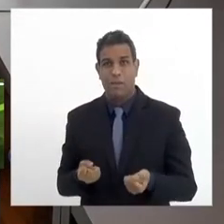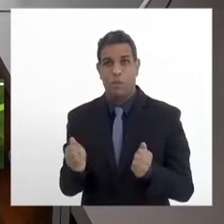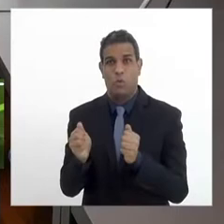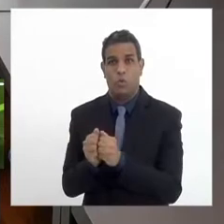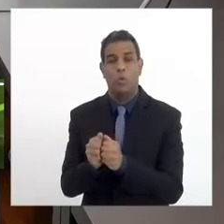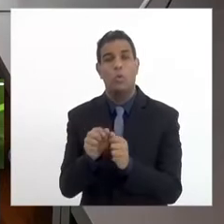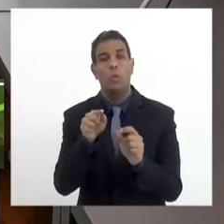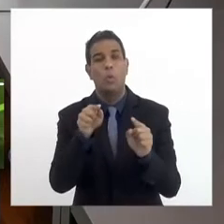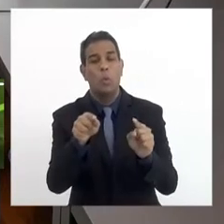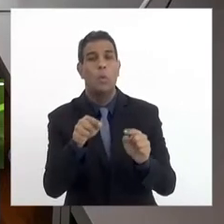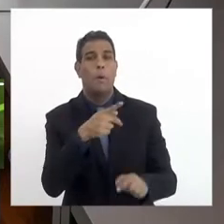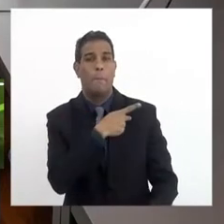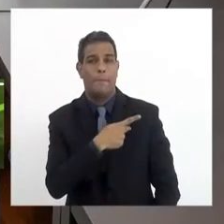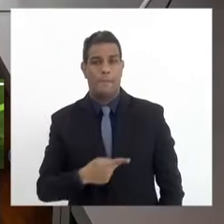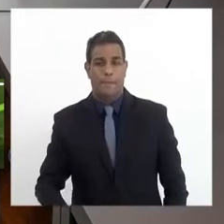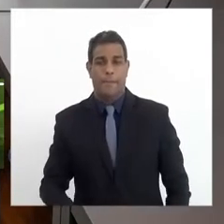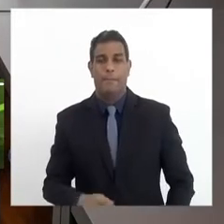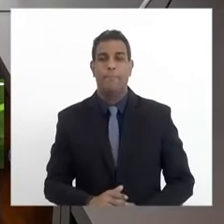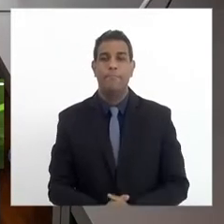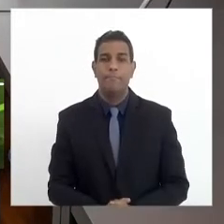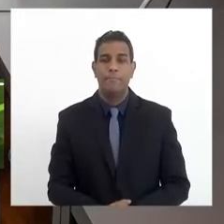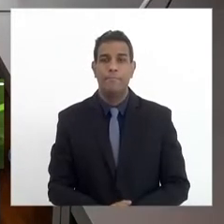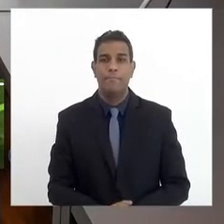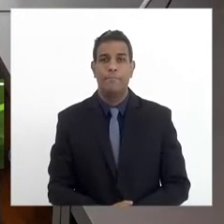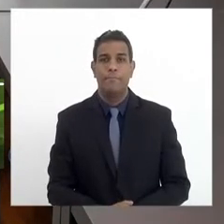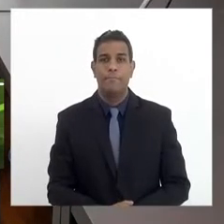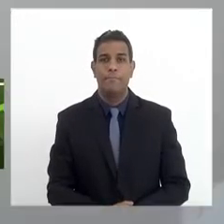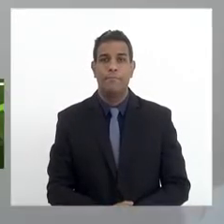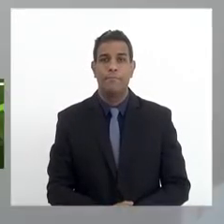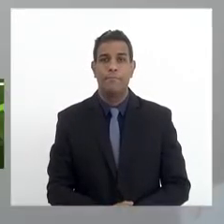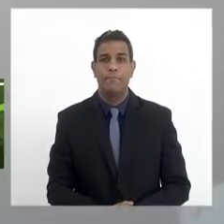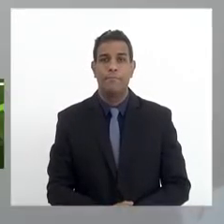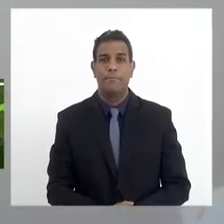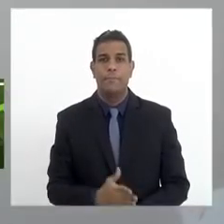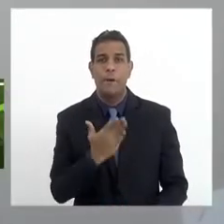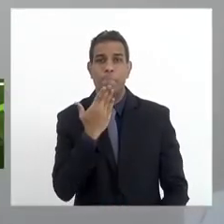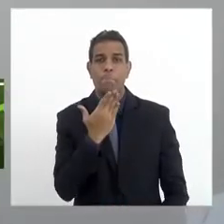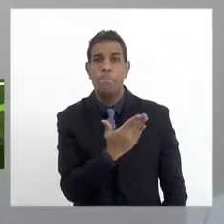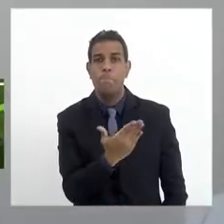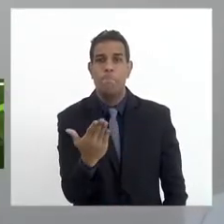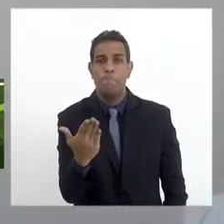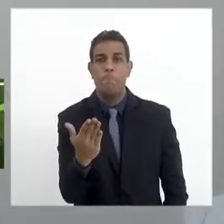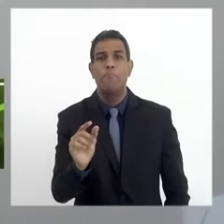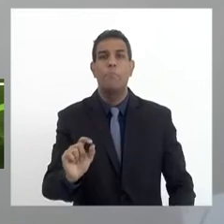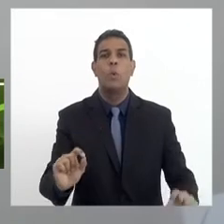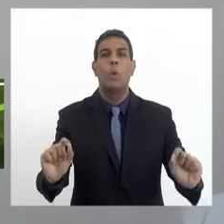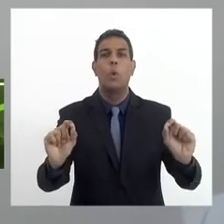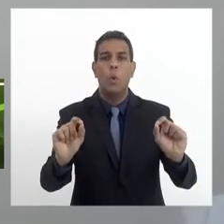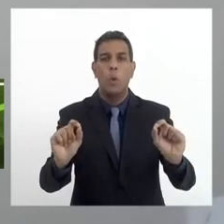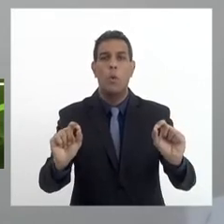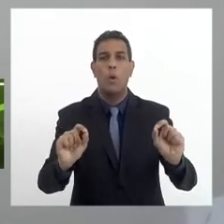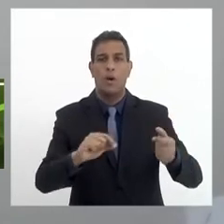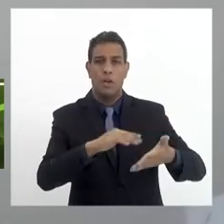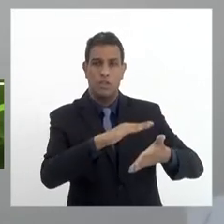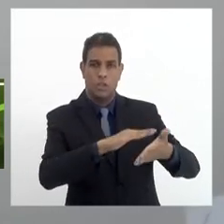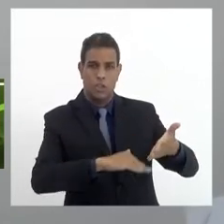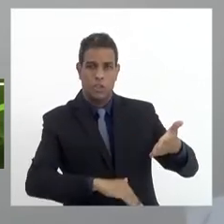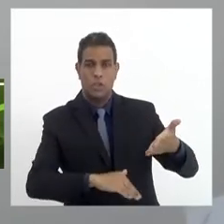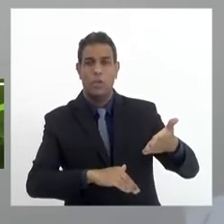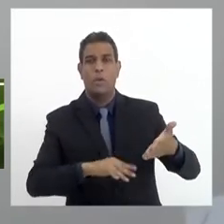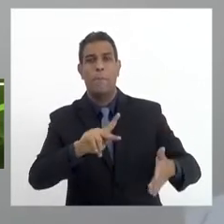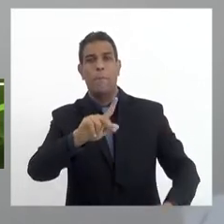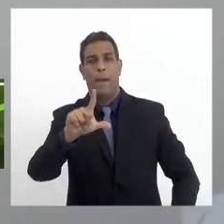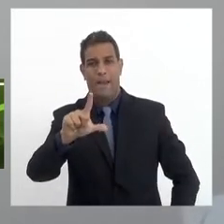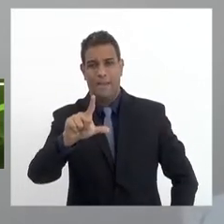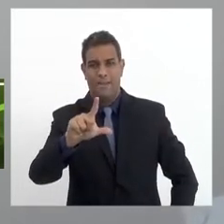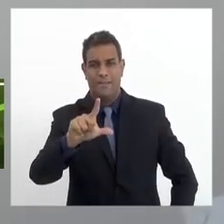Mas, presidente, veja só, eu quero pedir a Vossa Excelência a fineza de retirar esse projeto de pauta e vou explicar por